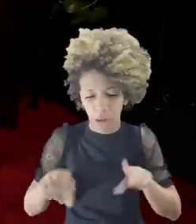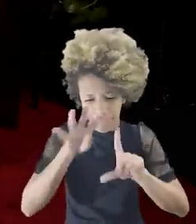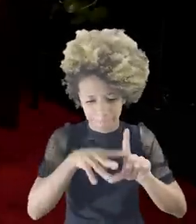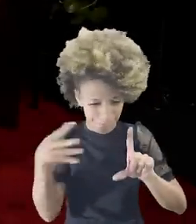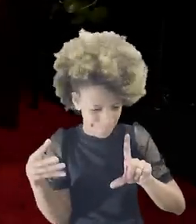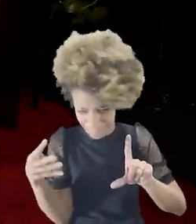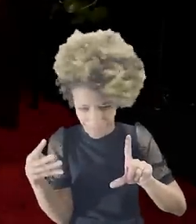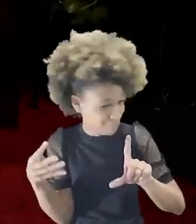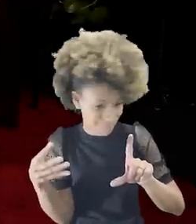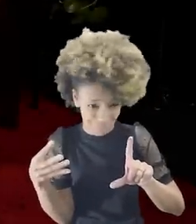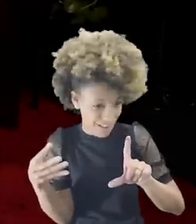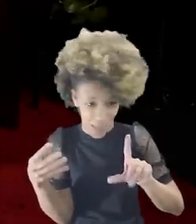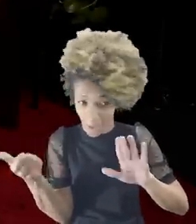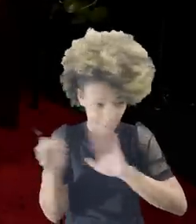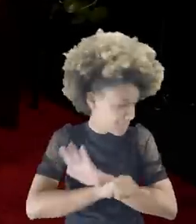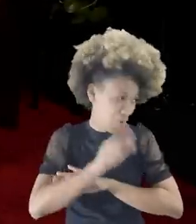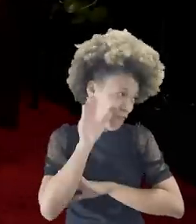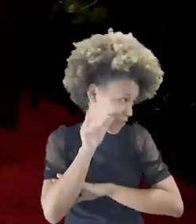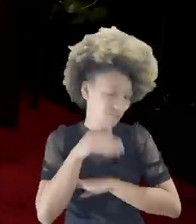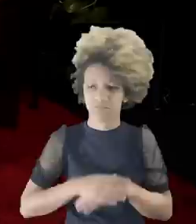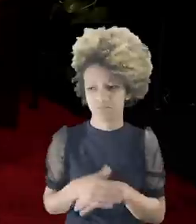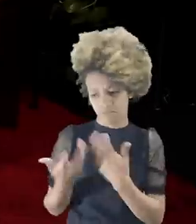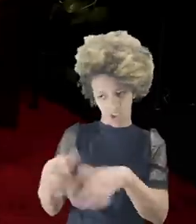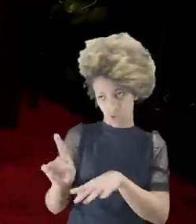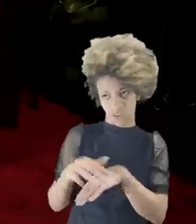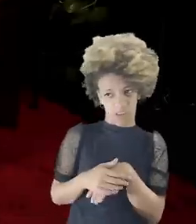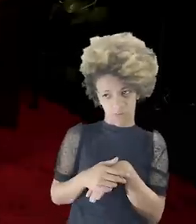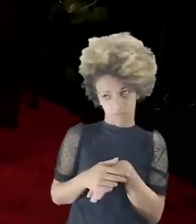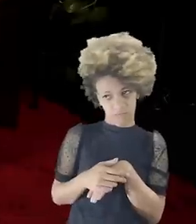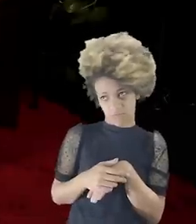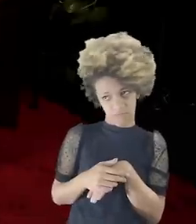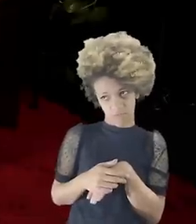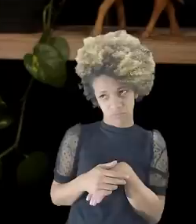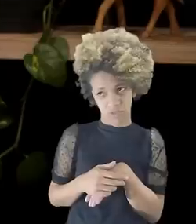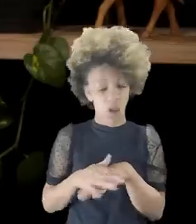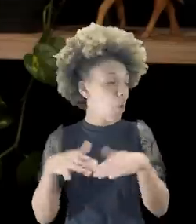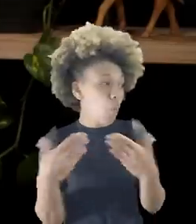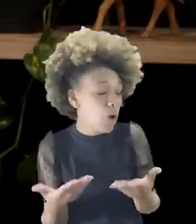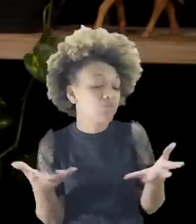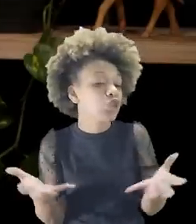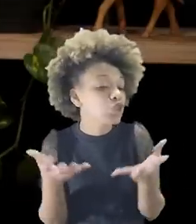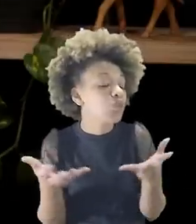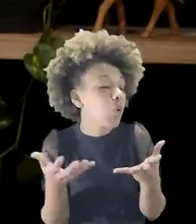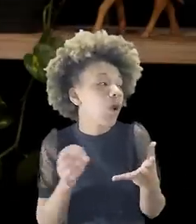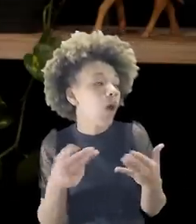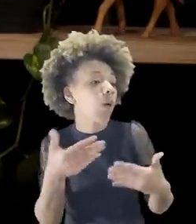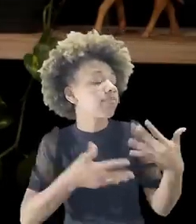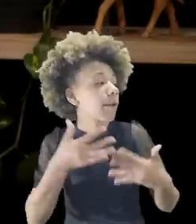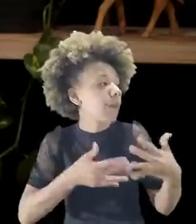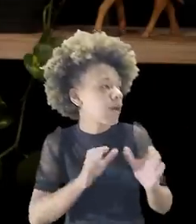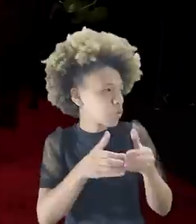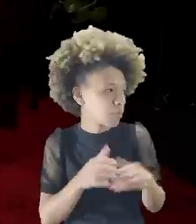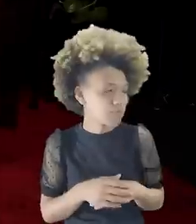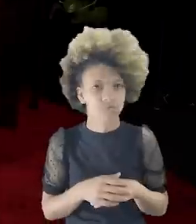planilha de excel é o pior funcionário do mundo é um cara que fala não quero esse cara do meu lado né o quanto isso estimula o atrapalha